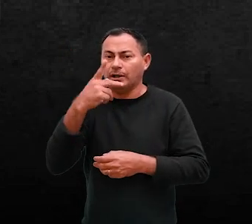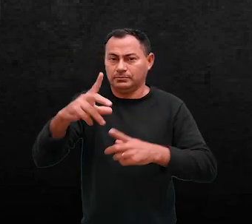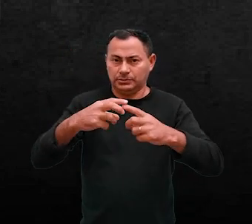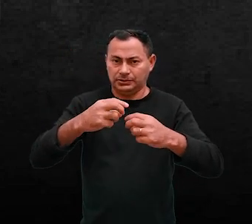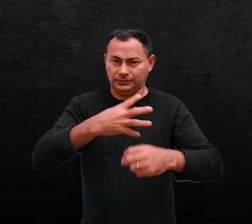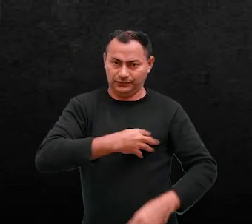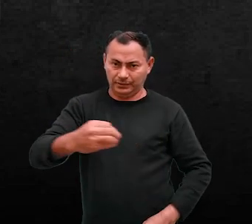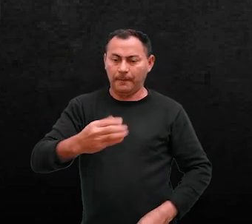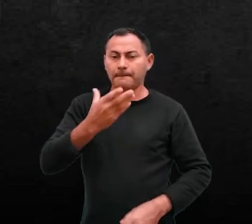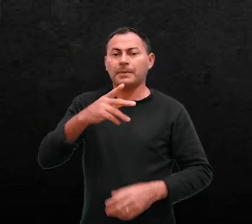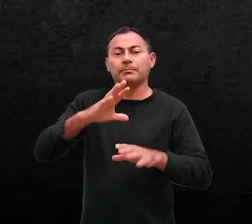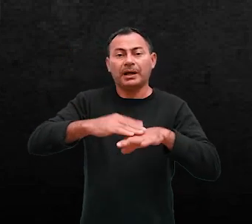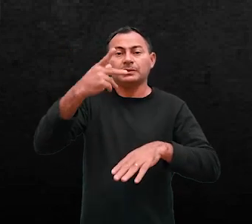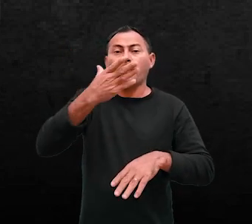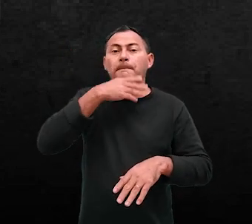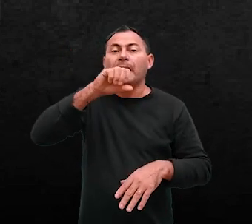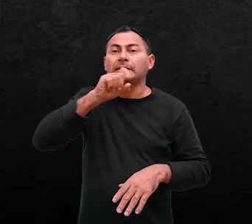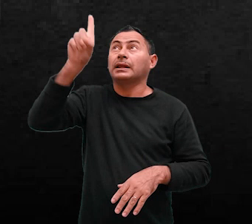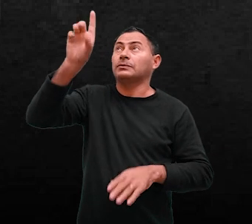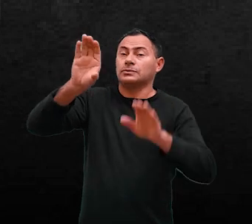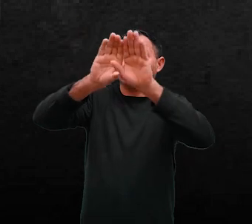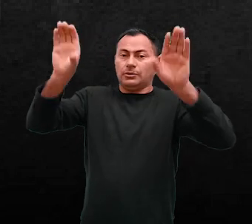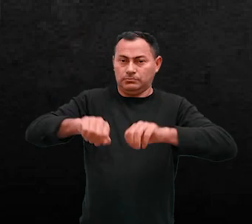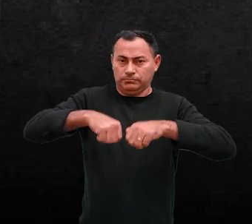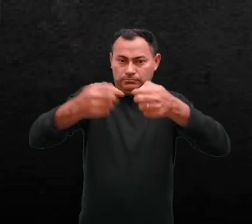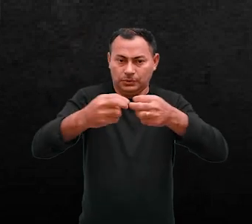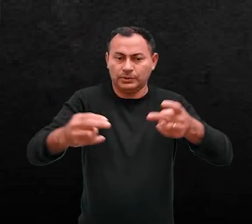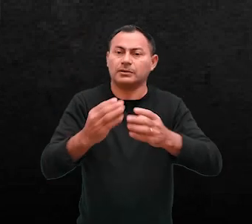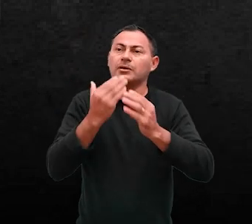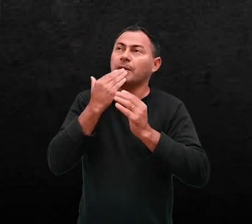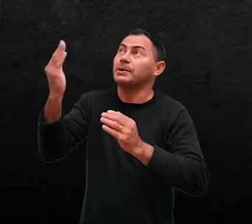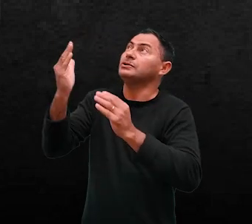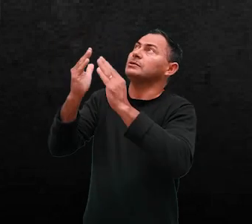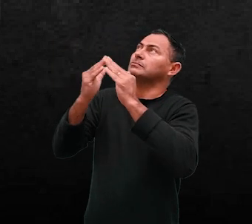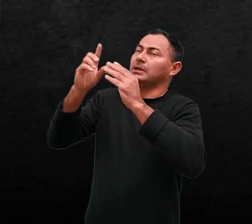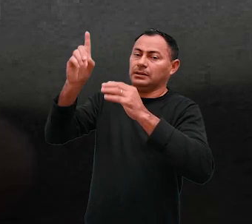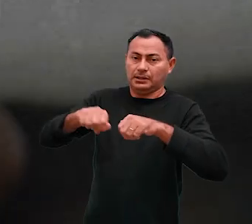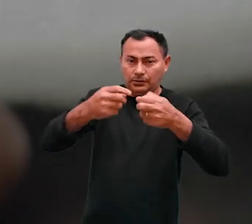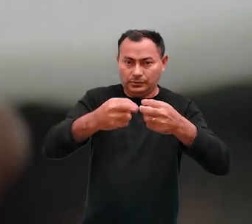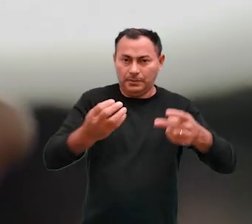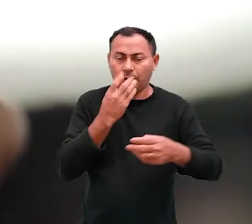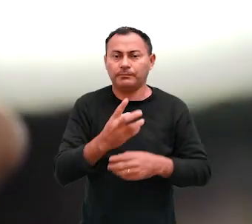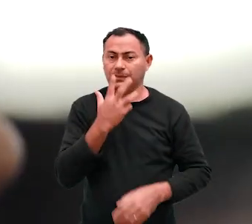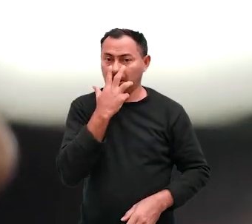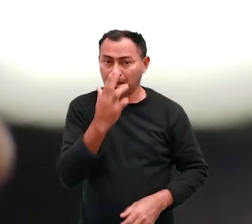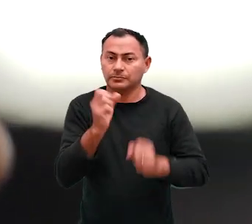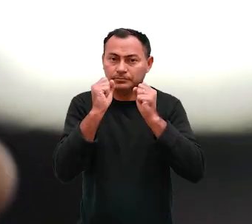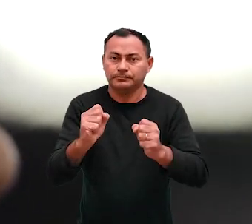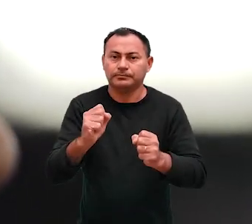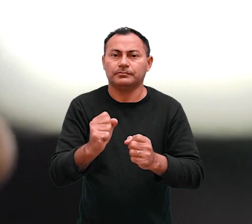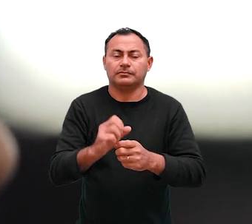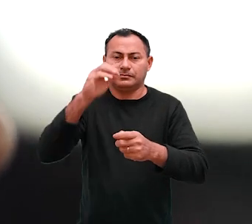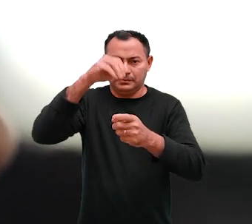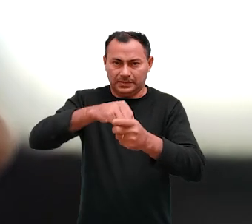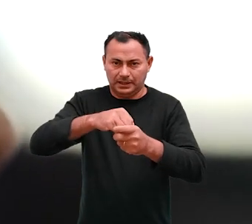filhos, quanto mais o Pai de vocês, que está nos céus, dará coisas boas aos que lhe pedirem. Acho que podemos dizer que